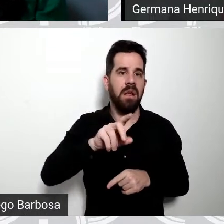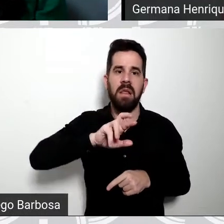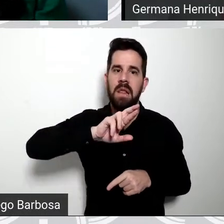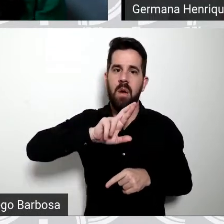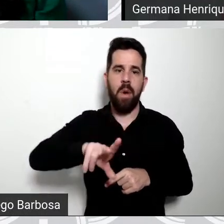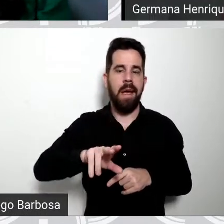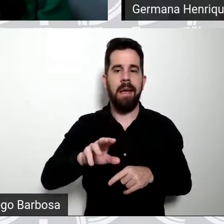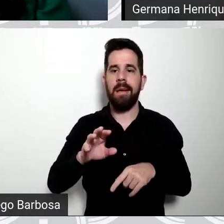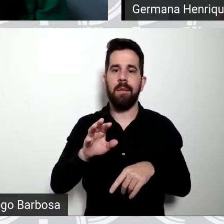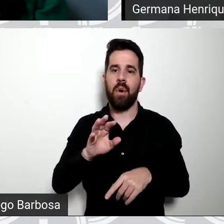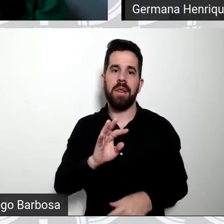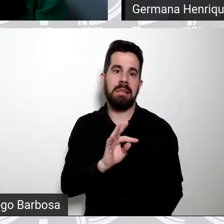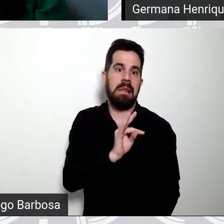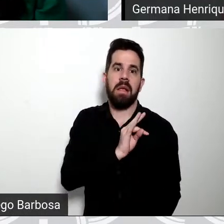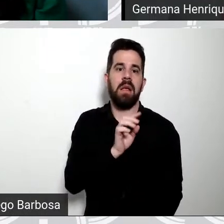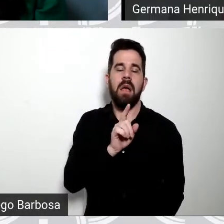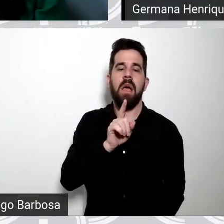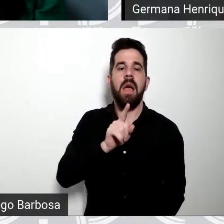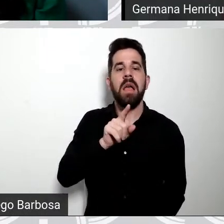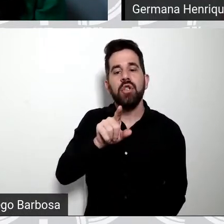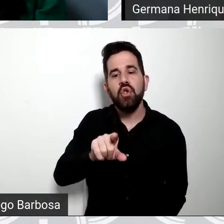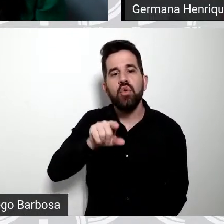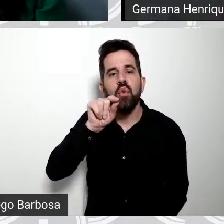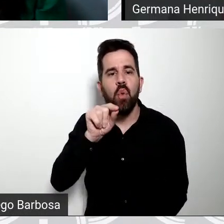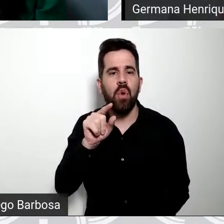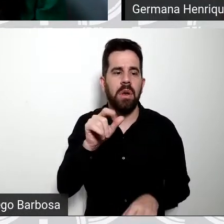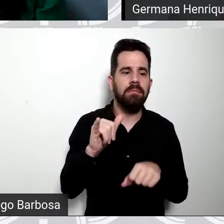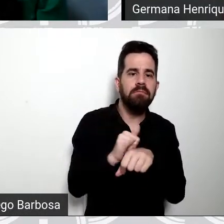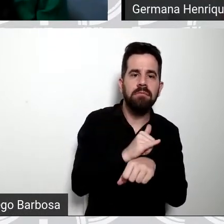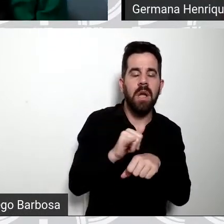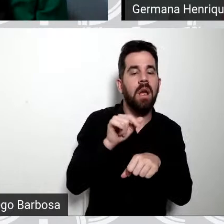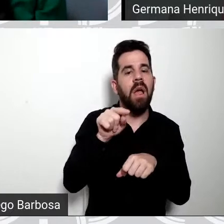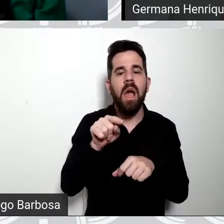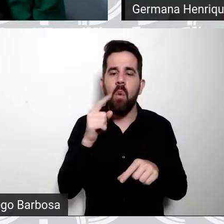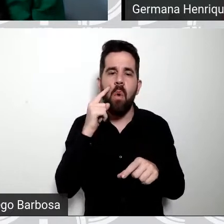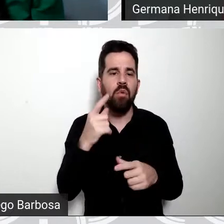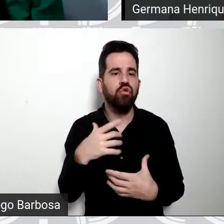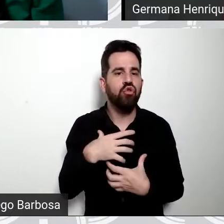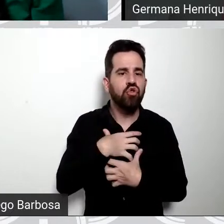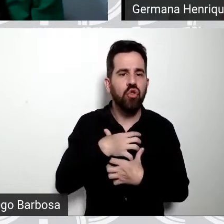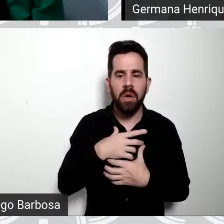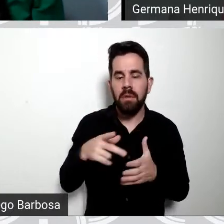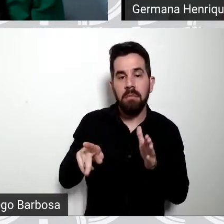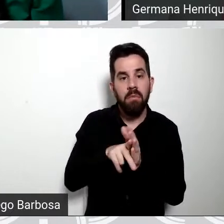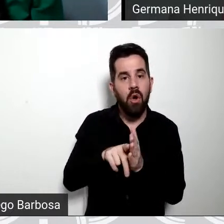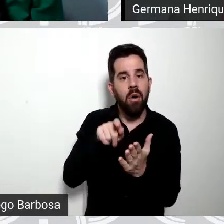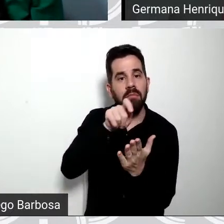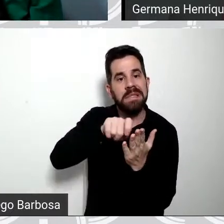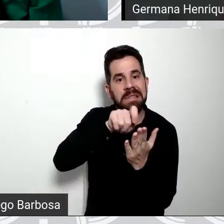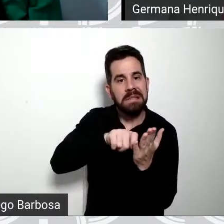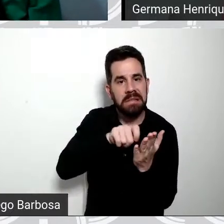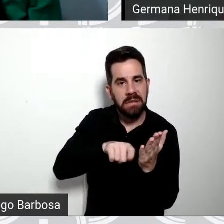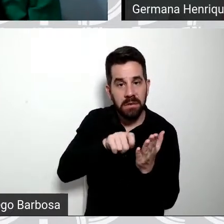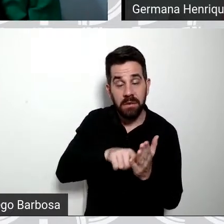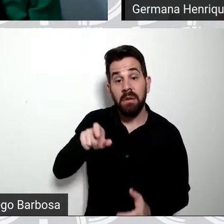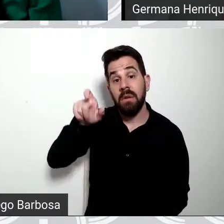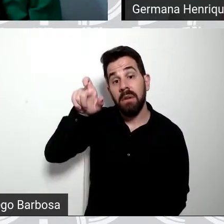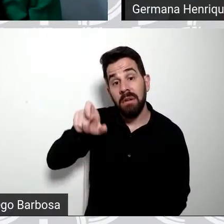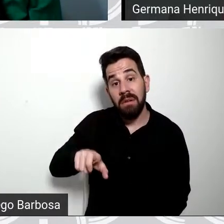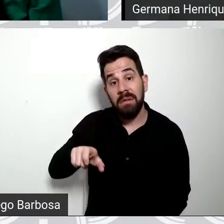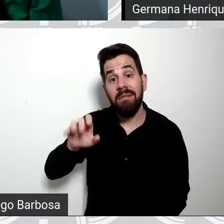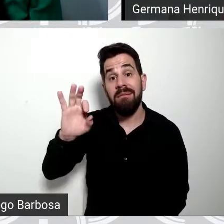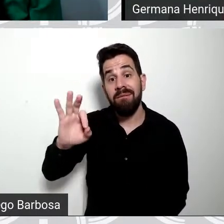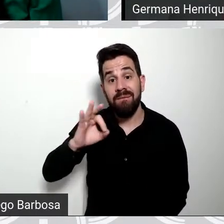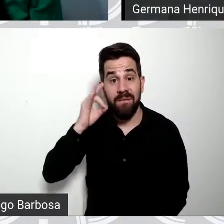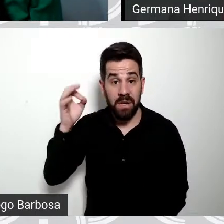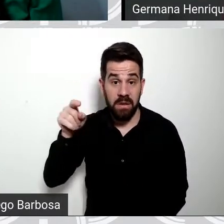é colocado diante de uma possibilidade de escrita. O historiador francês faz essa afirmação na